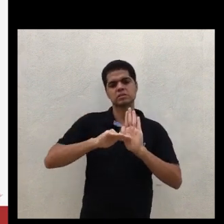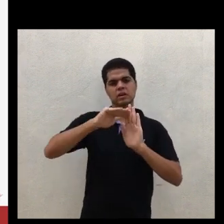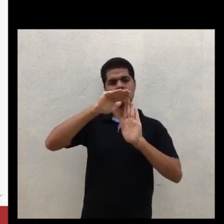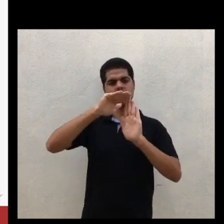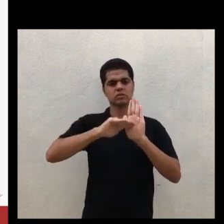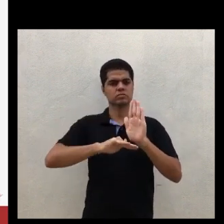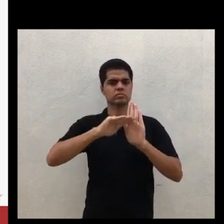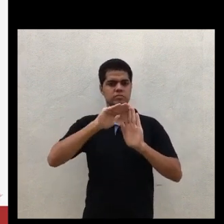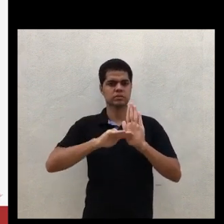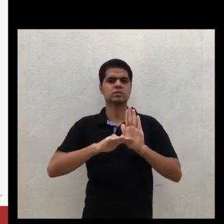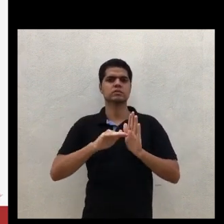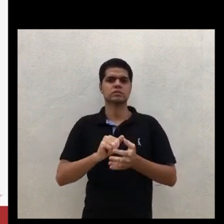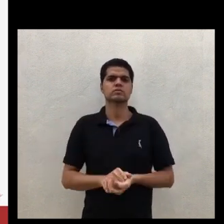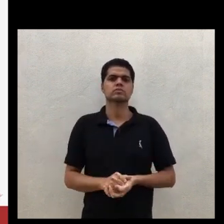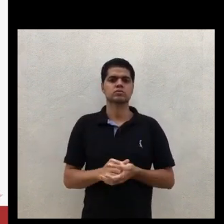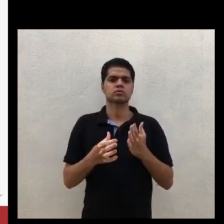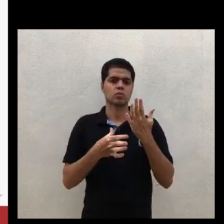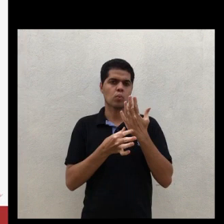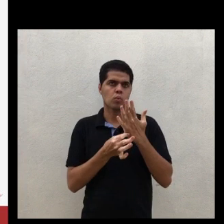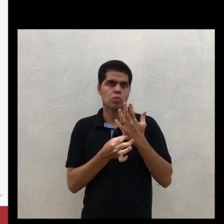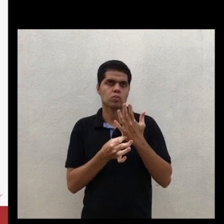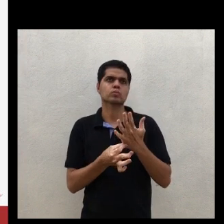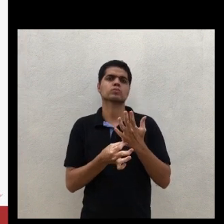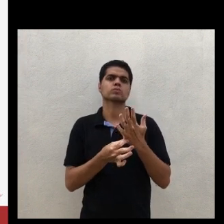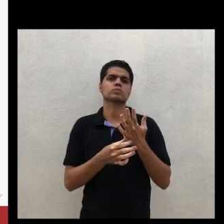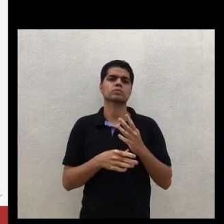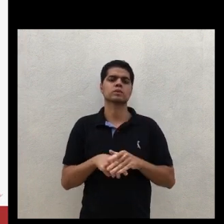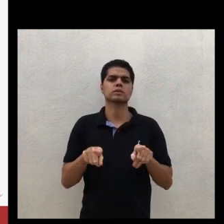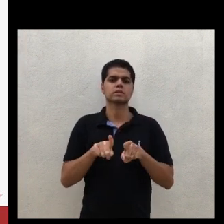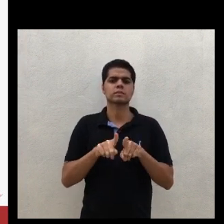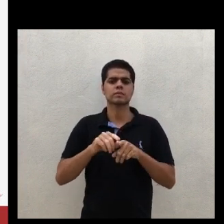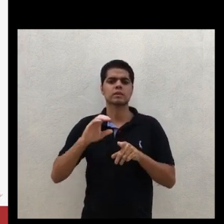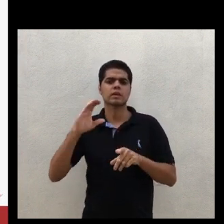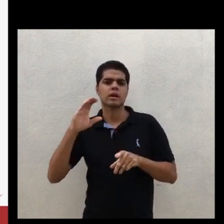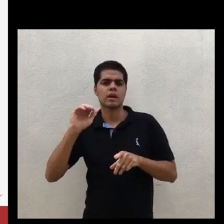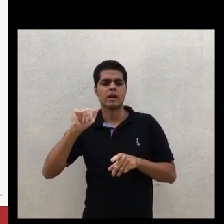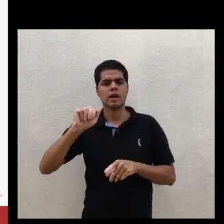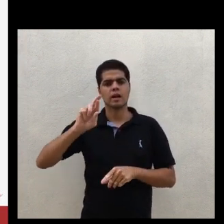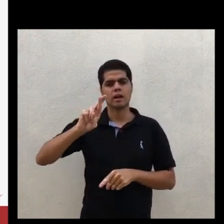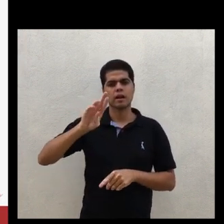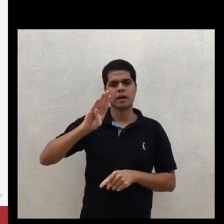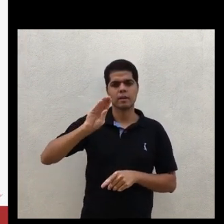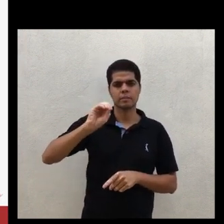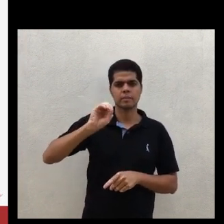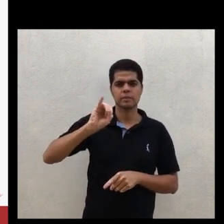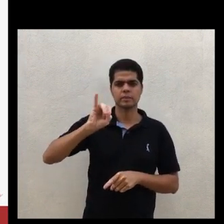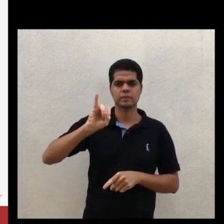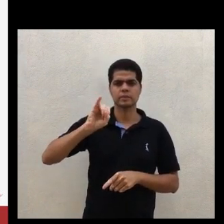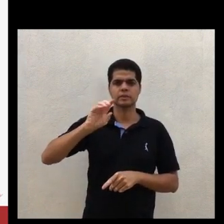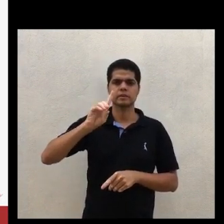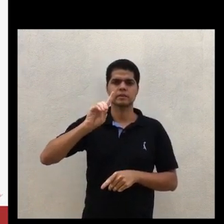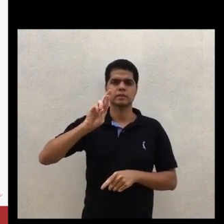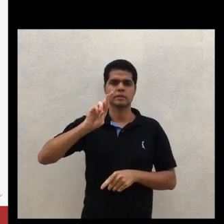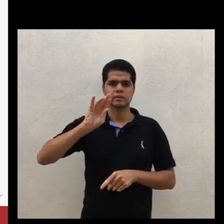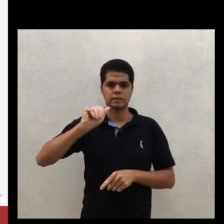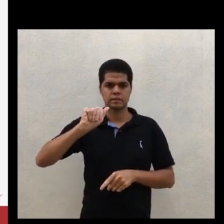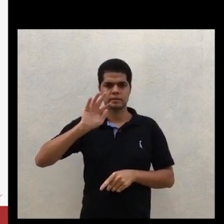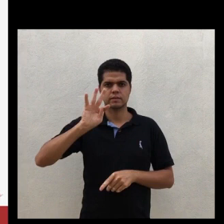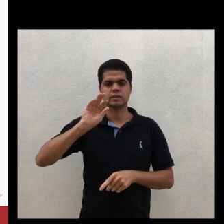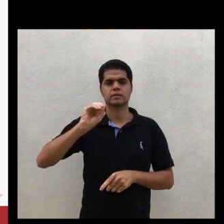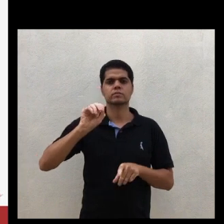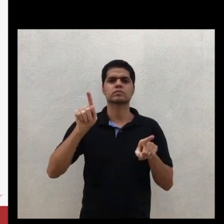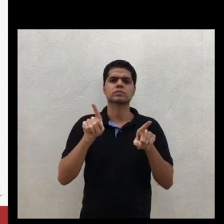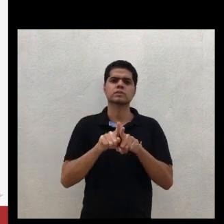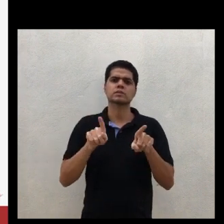ou médio, né? Era proteína, gordura, carboidrato e um outro item que eu não lembro